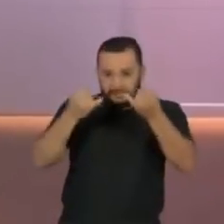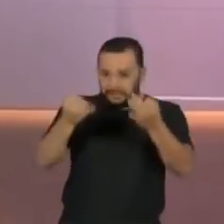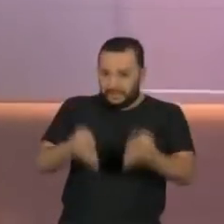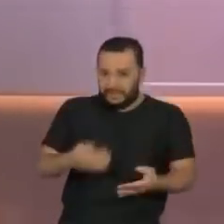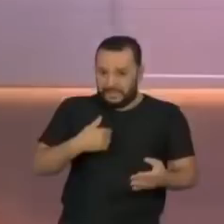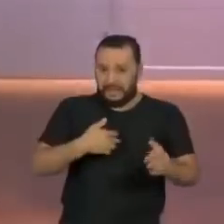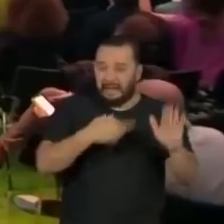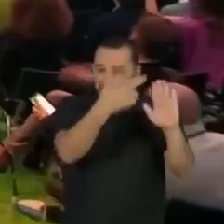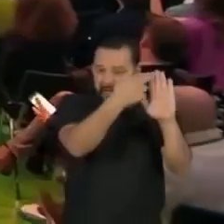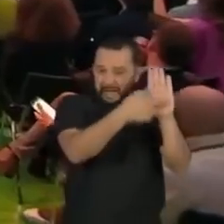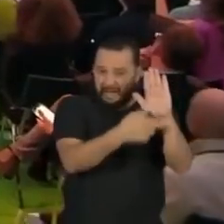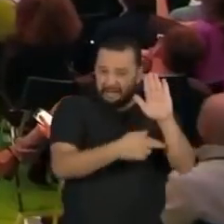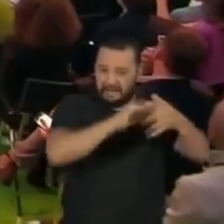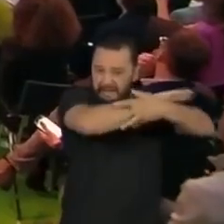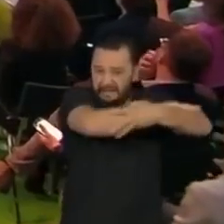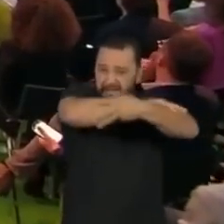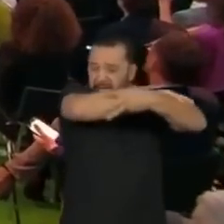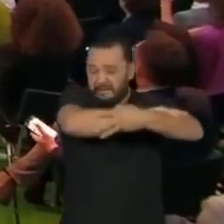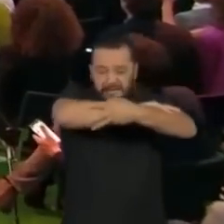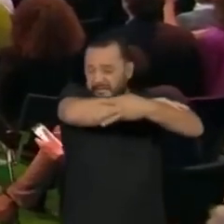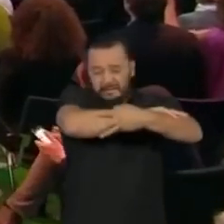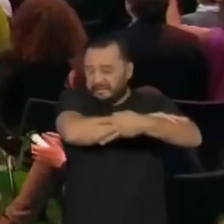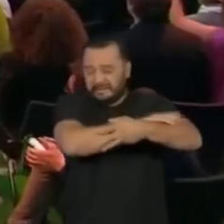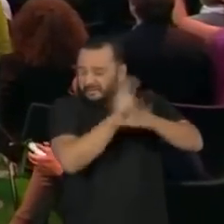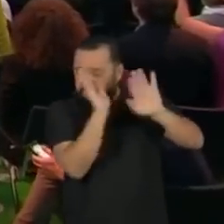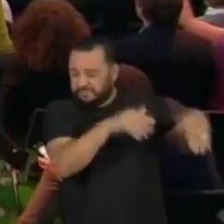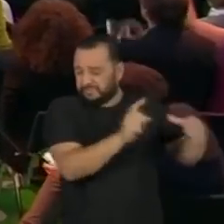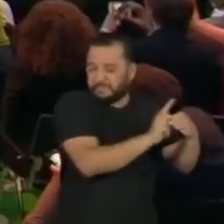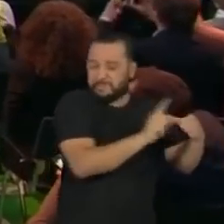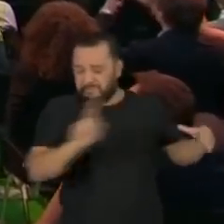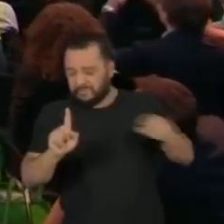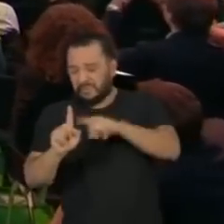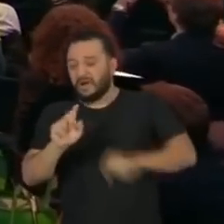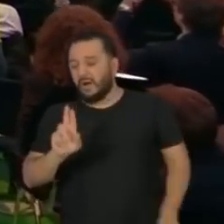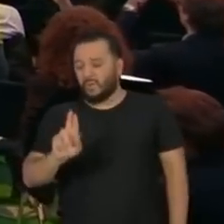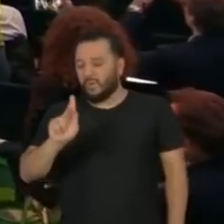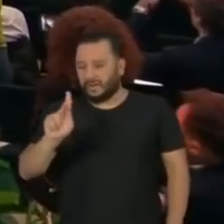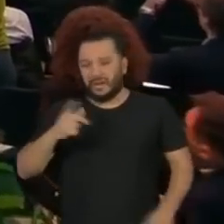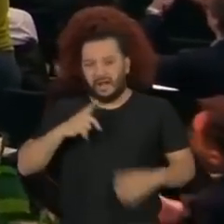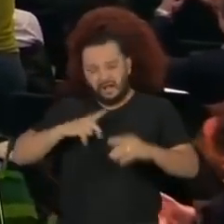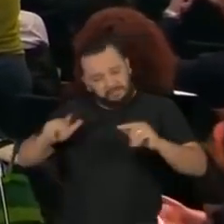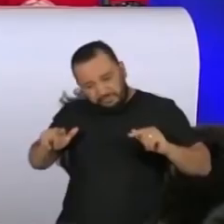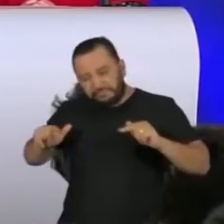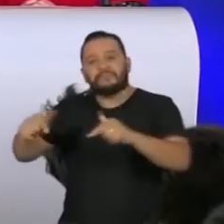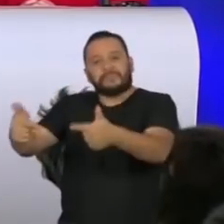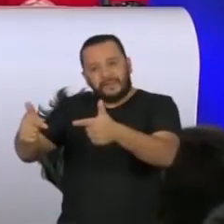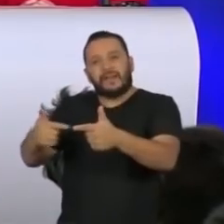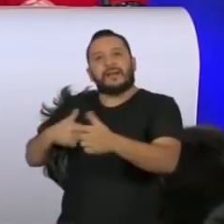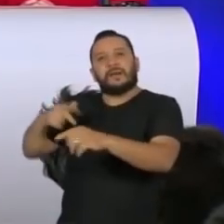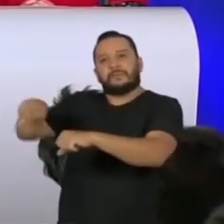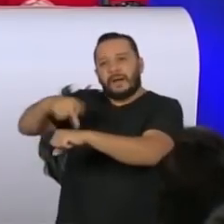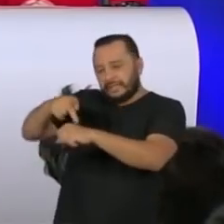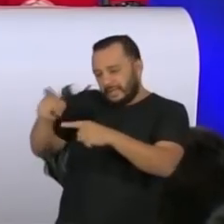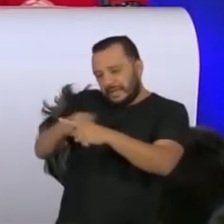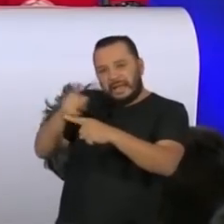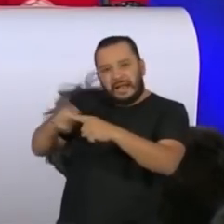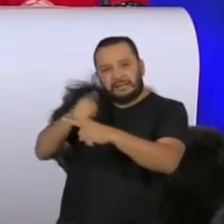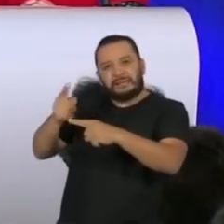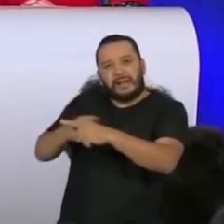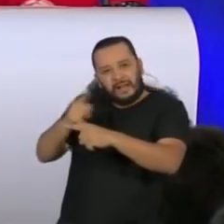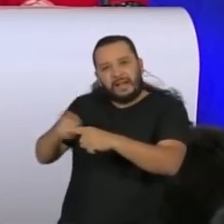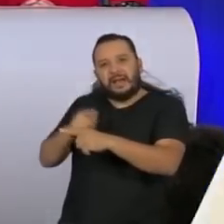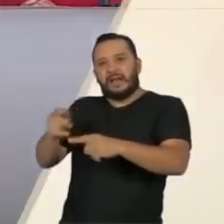das regras da comunidade europeia, menores serão as possibilidades de acesso da Inglaterra ao mercado da